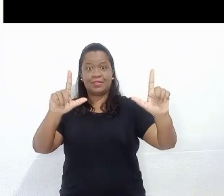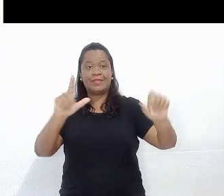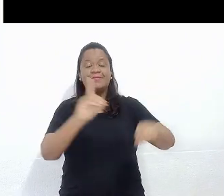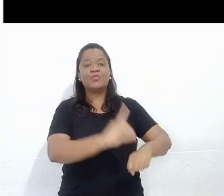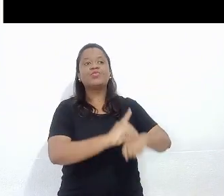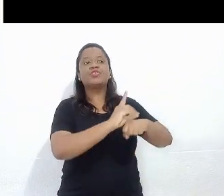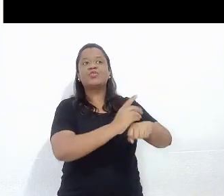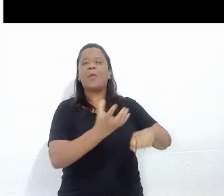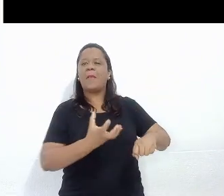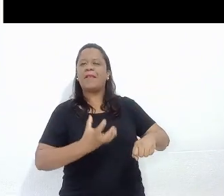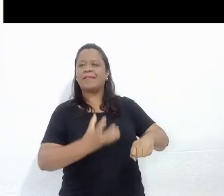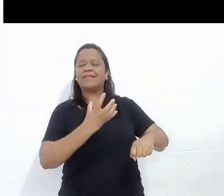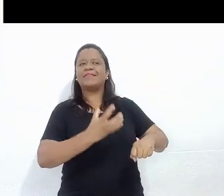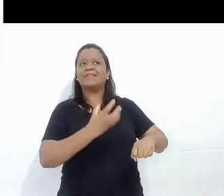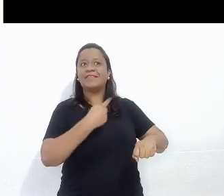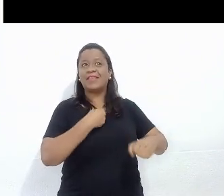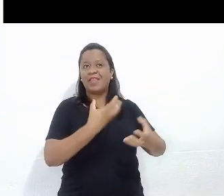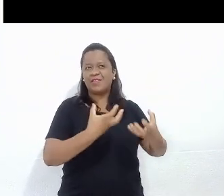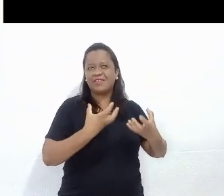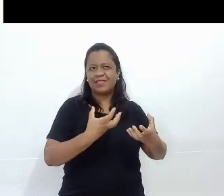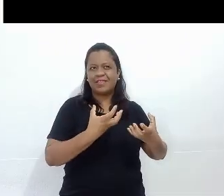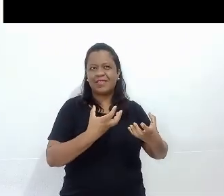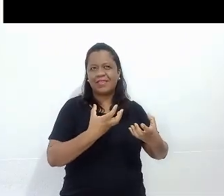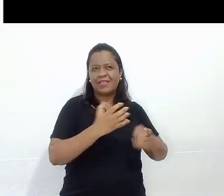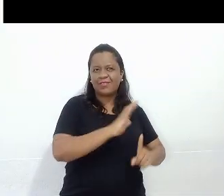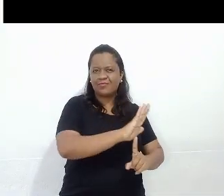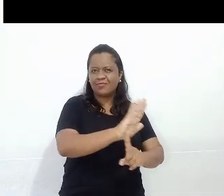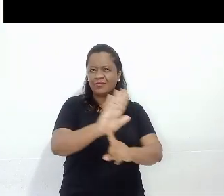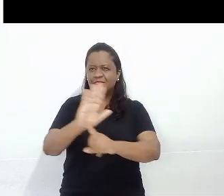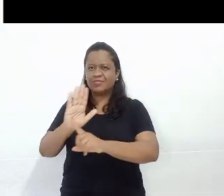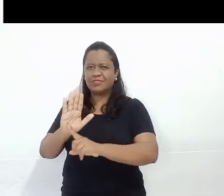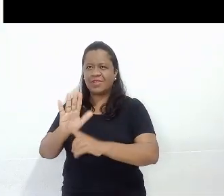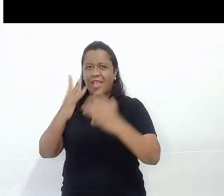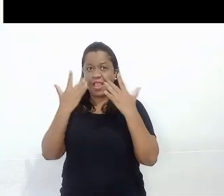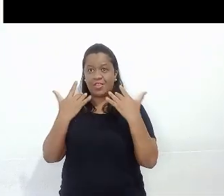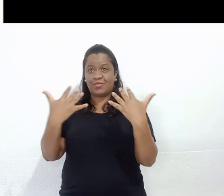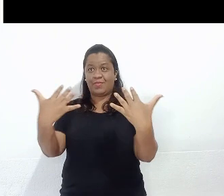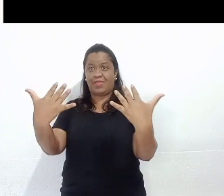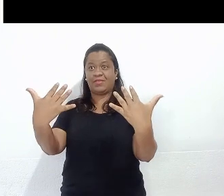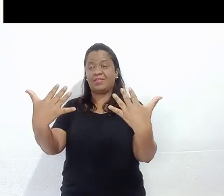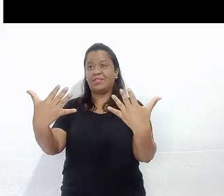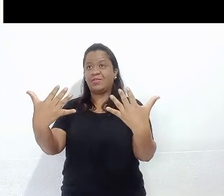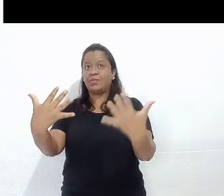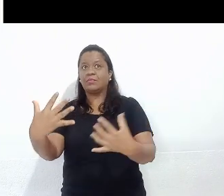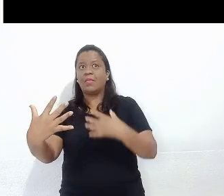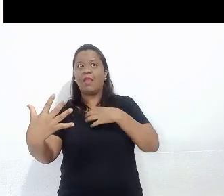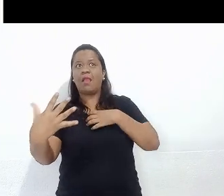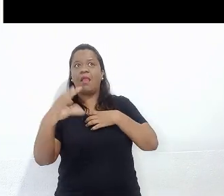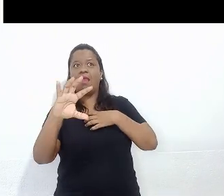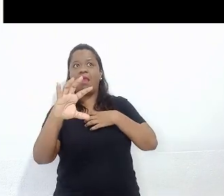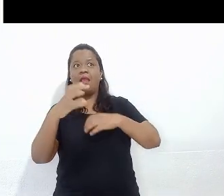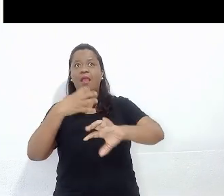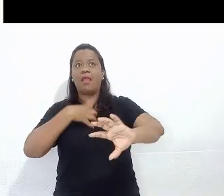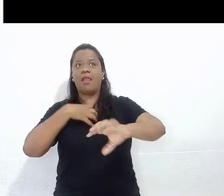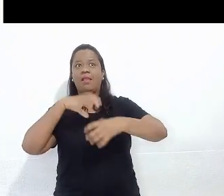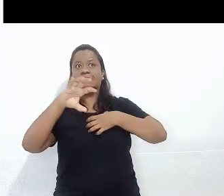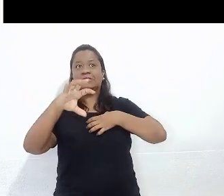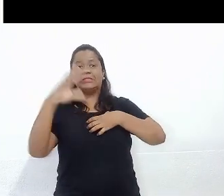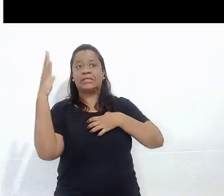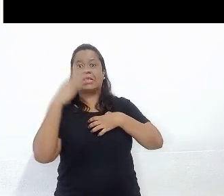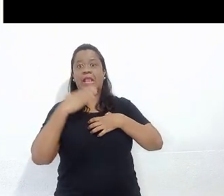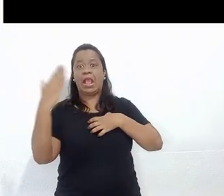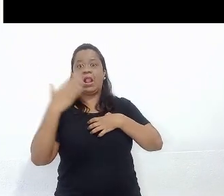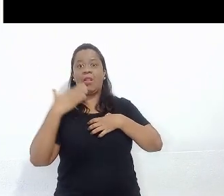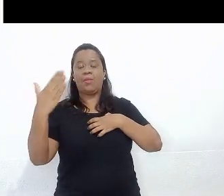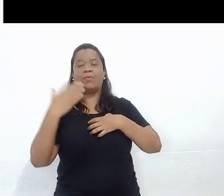essa informação para o espectador, eu quero que o espectador sinta esse calor junto com a gente só através dessas imagens. E ele